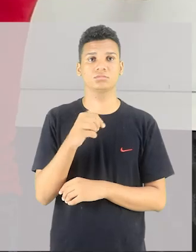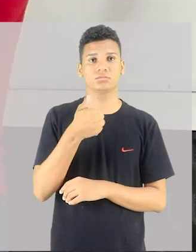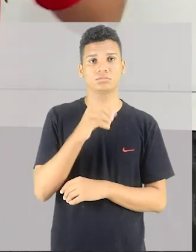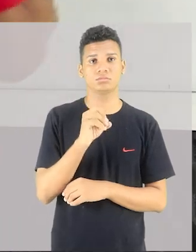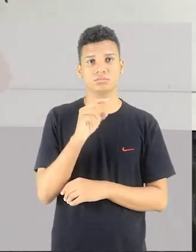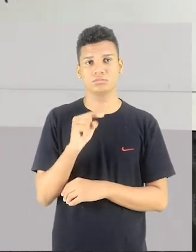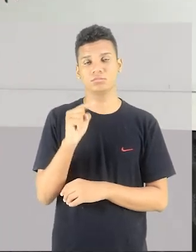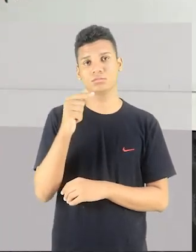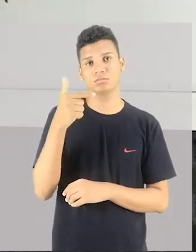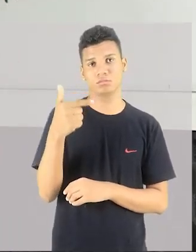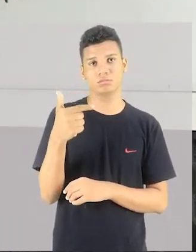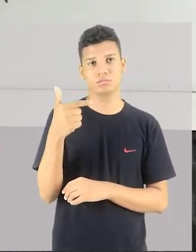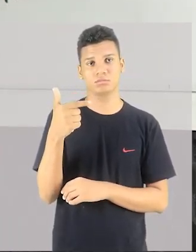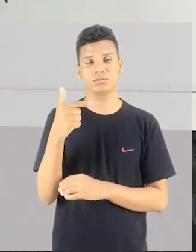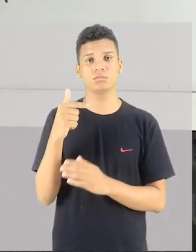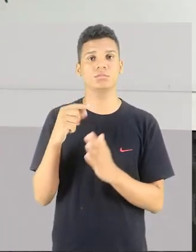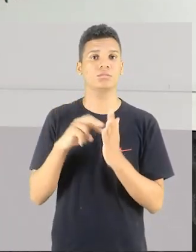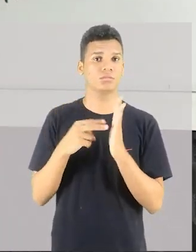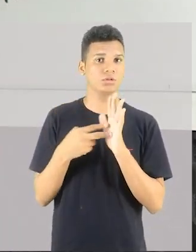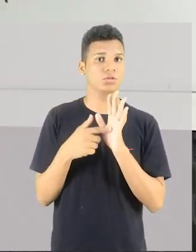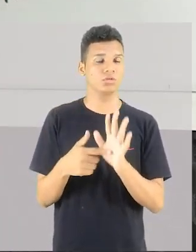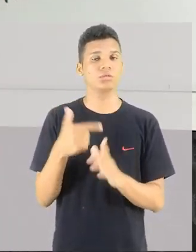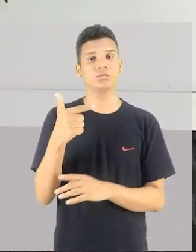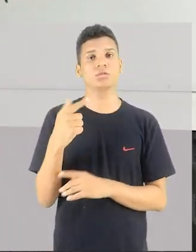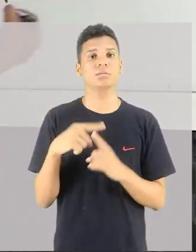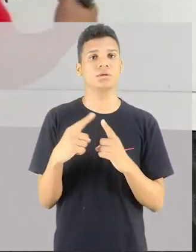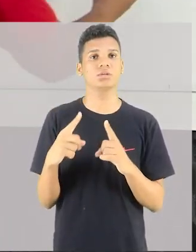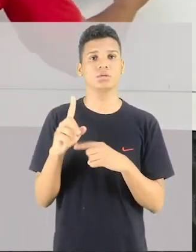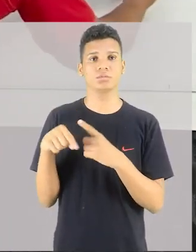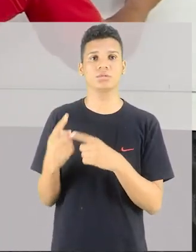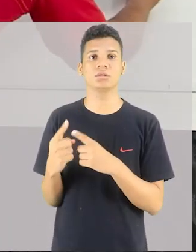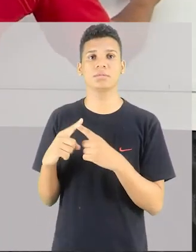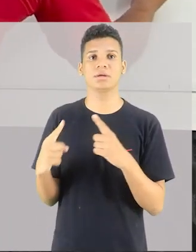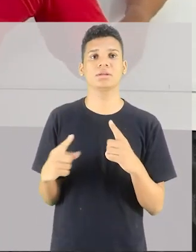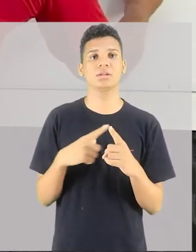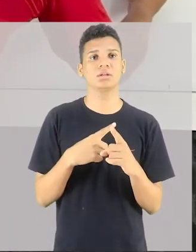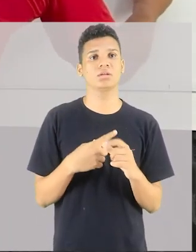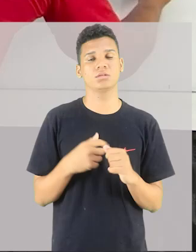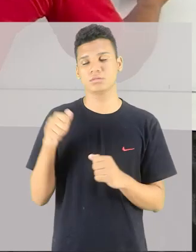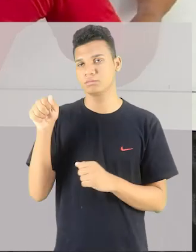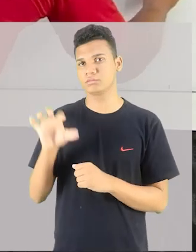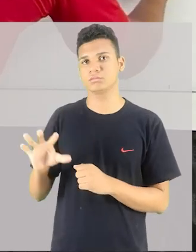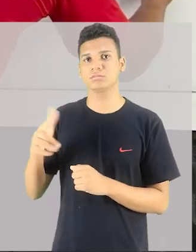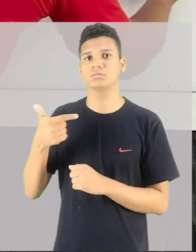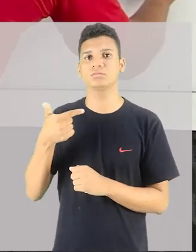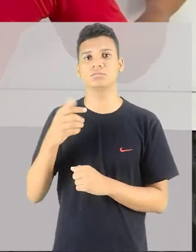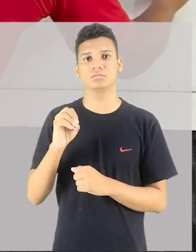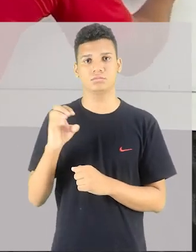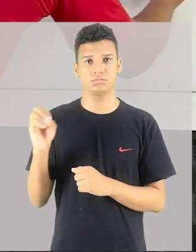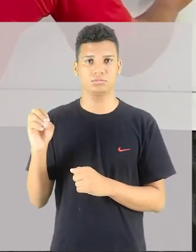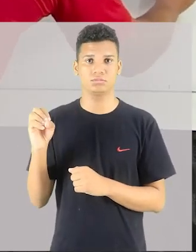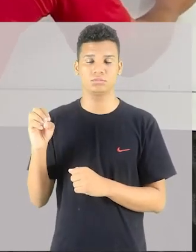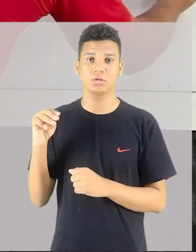1002 qu é 2 porque cancela e você vai ter uma área de 200 m